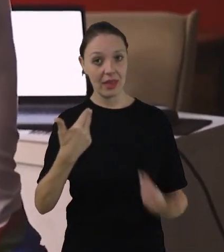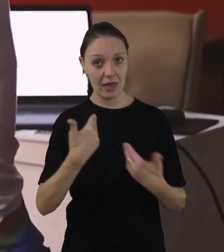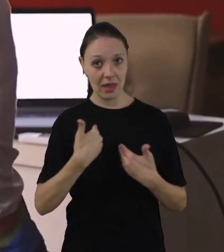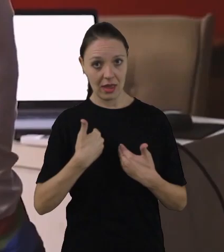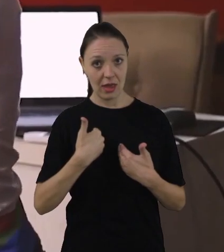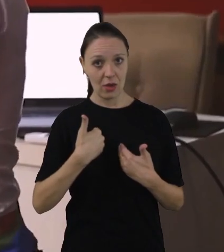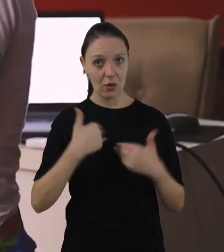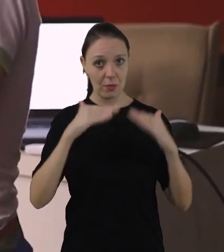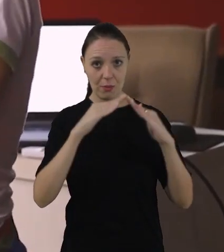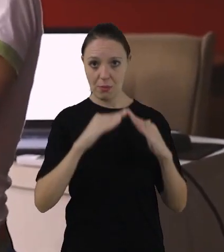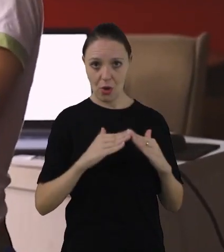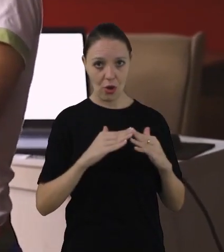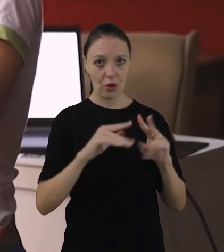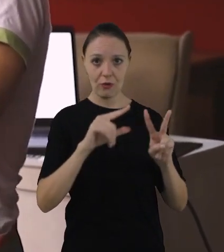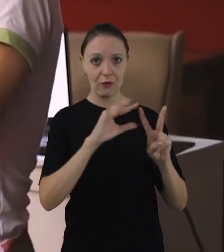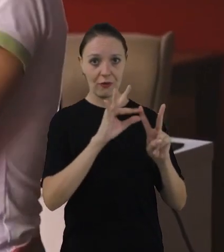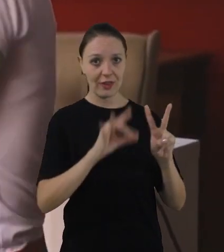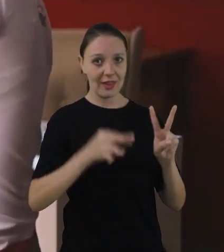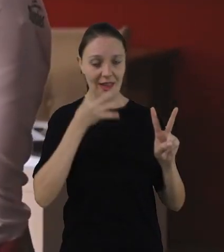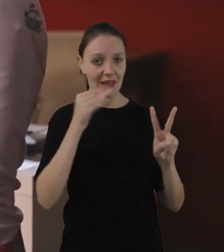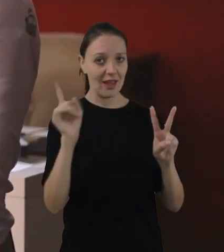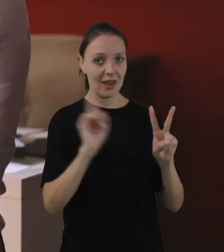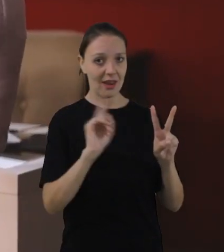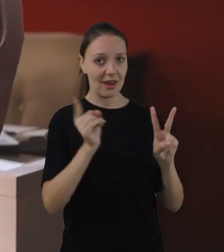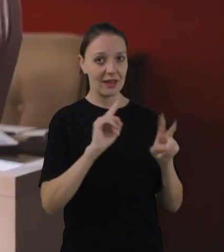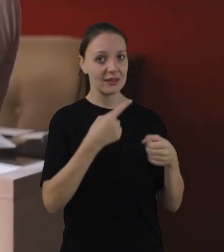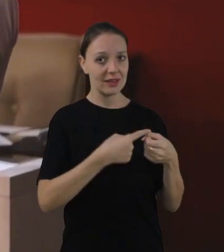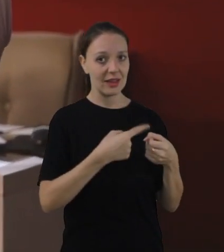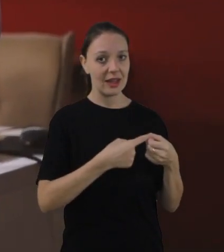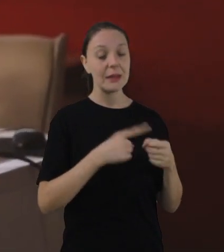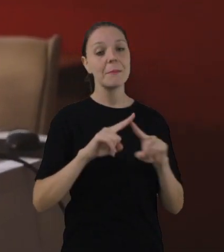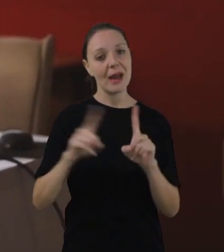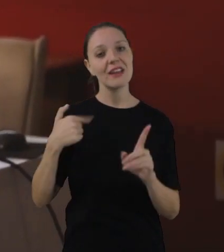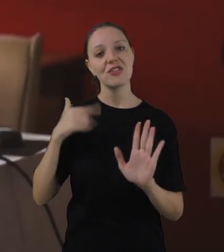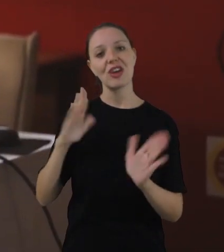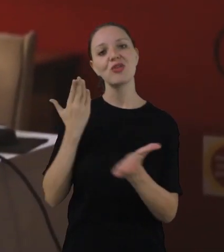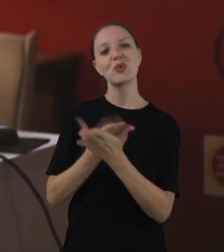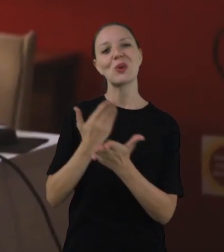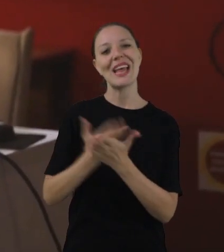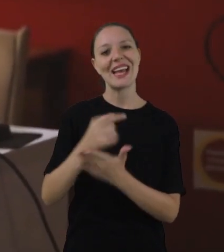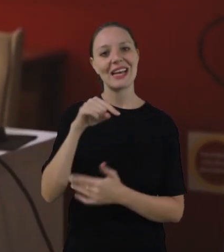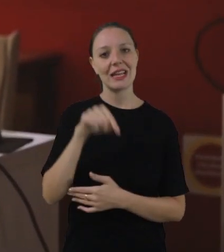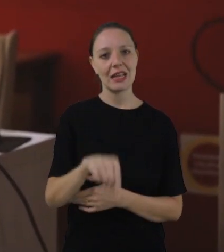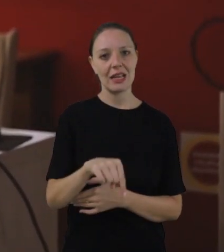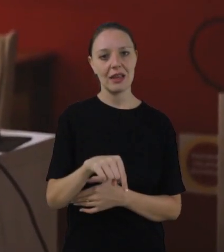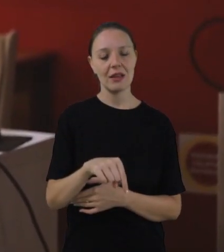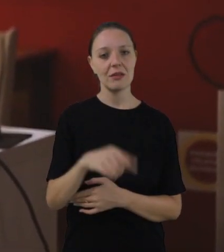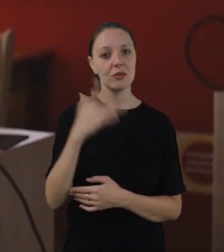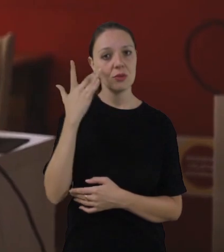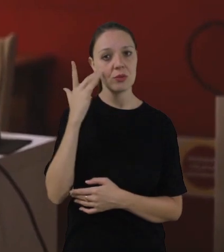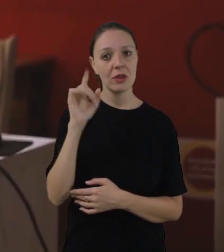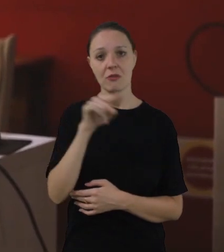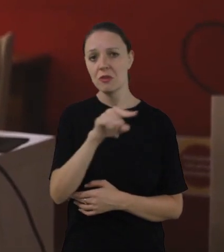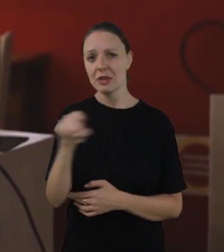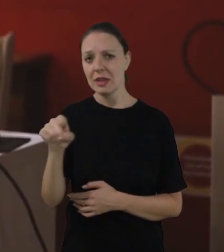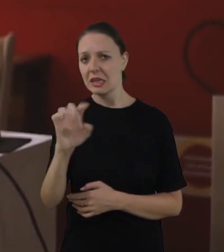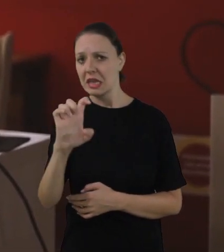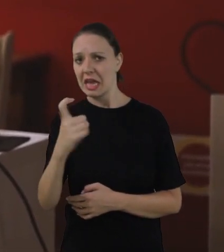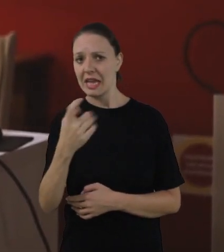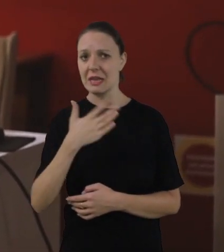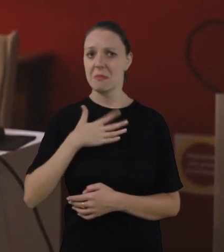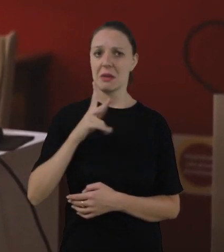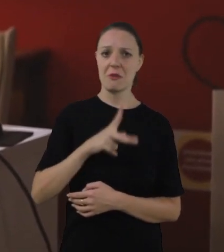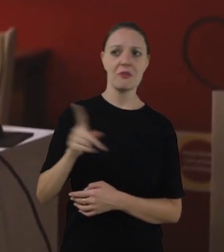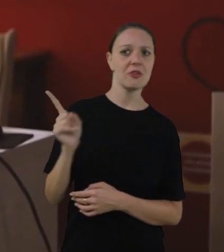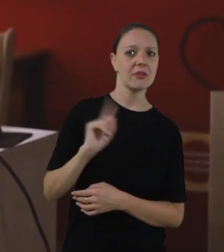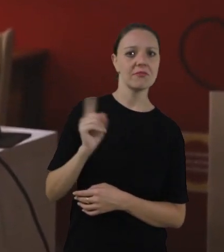de Videira, mas eu estudei aqui em Videira, então Videira é uma cidade do meu coração. Eu não sei se aqui tem alguma professora que foi minha,